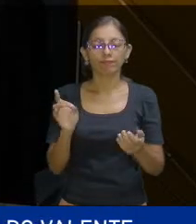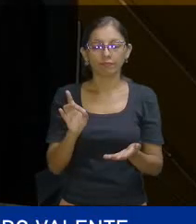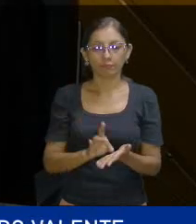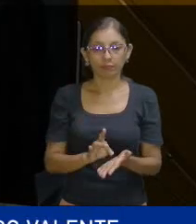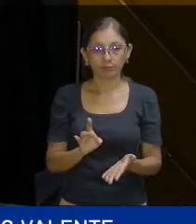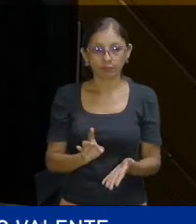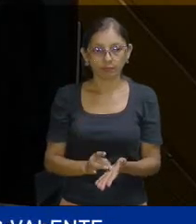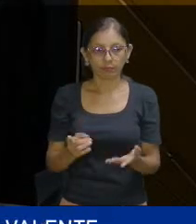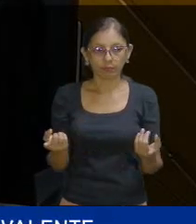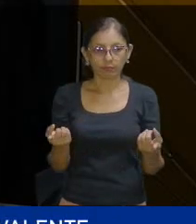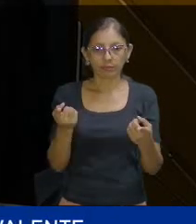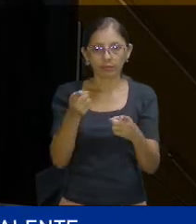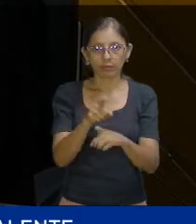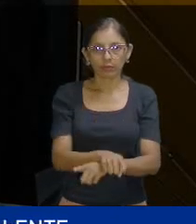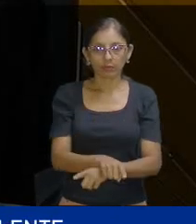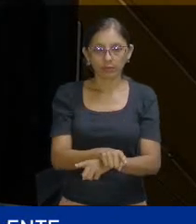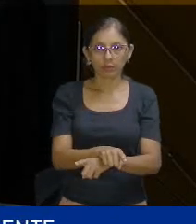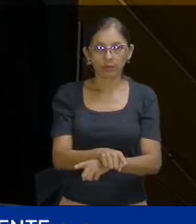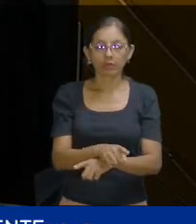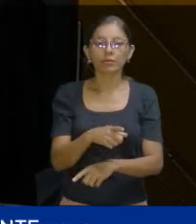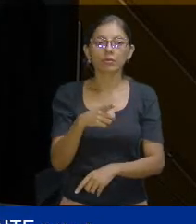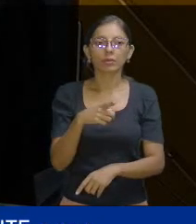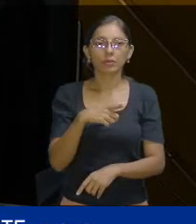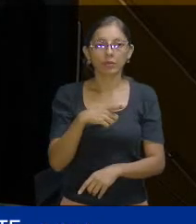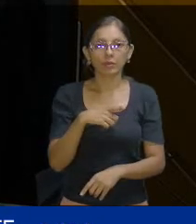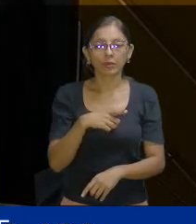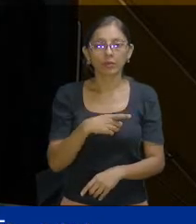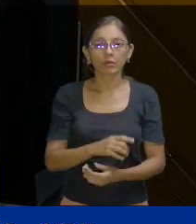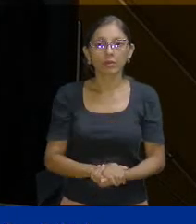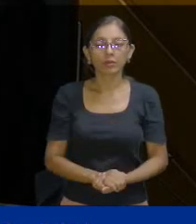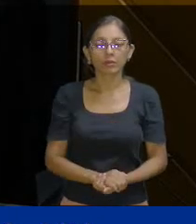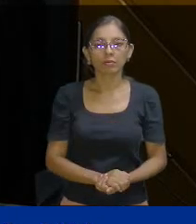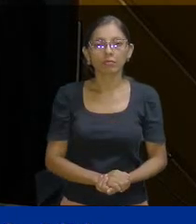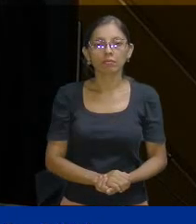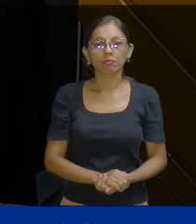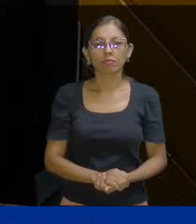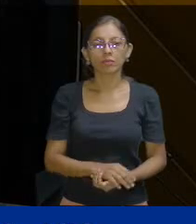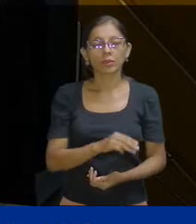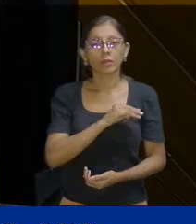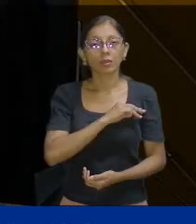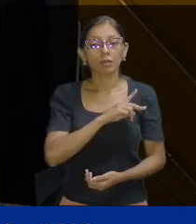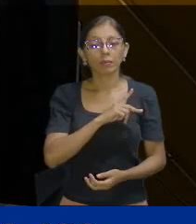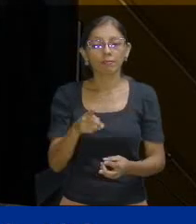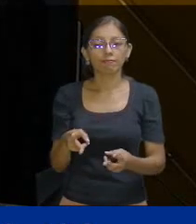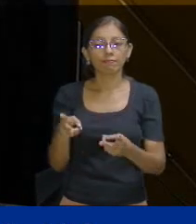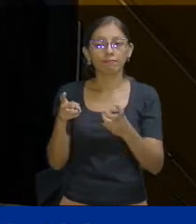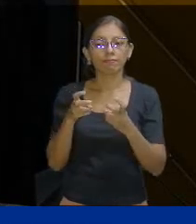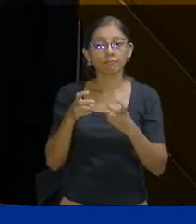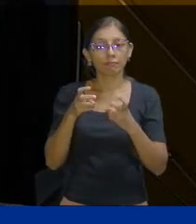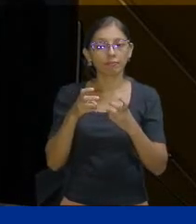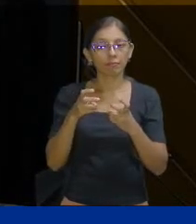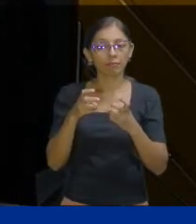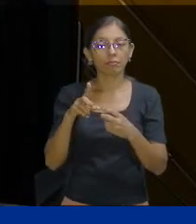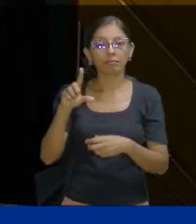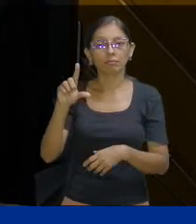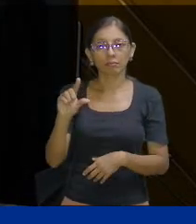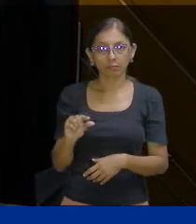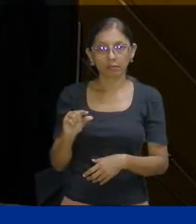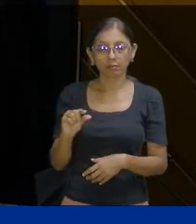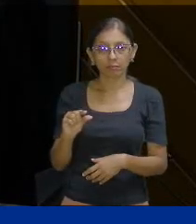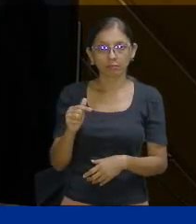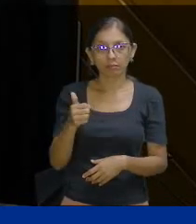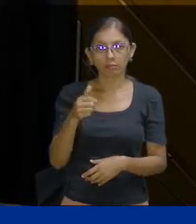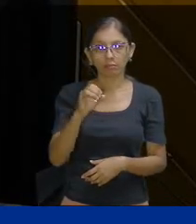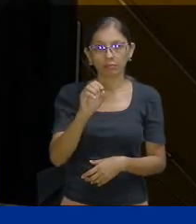no acordo, porquanto, embora tenha o colegiado reconhecido a gravidade da conduta perpetrada, teria decidido pela redução da